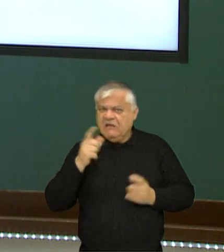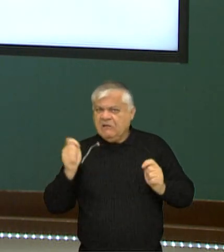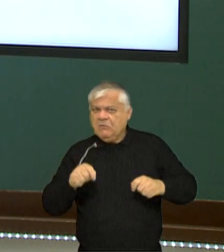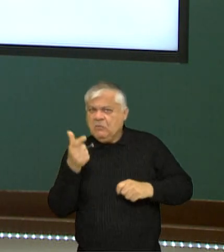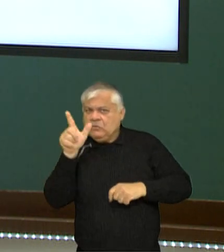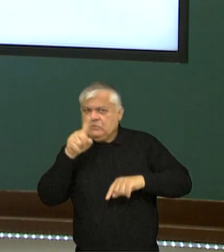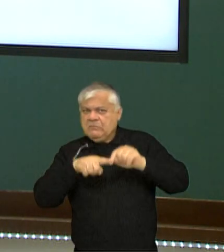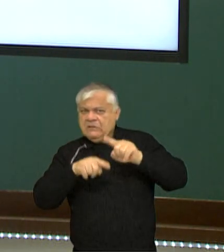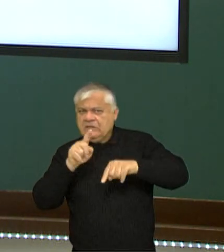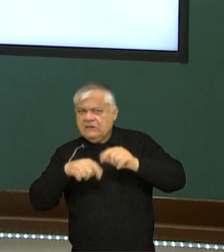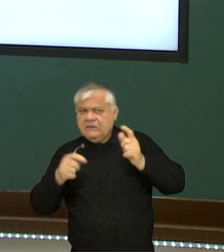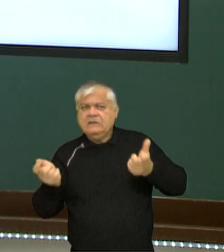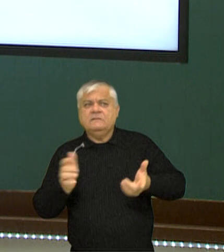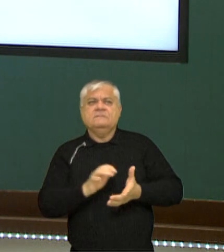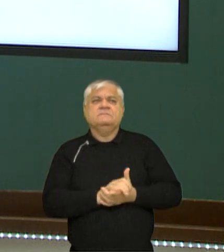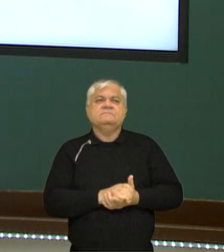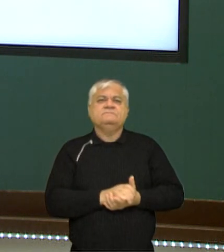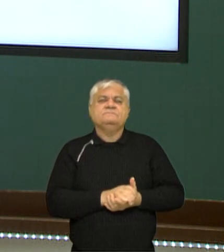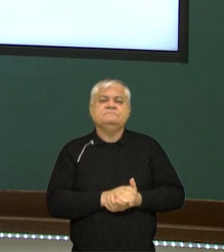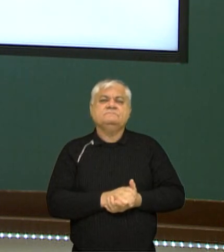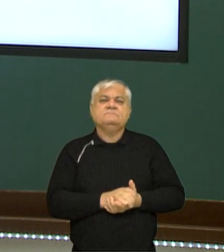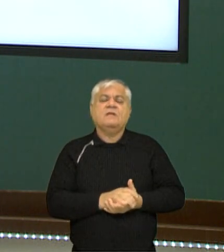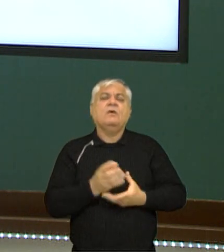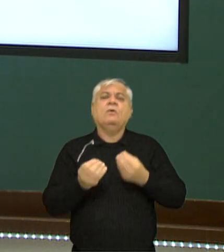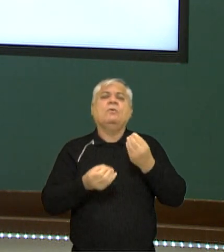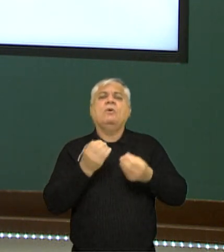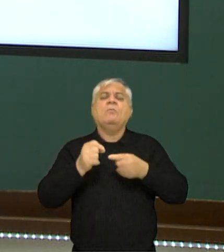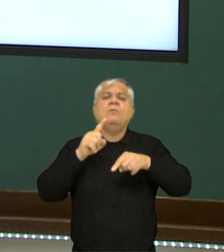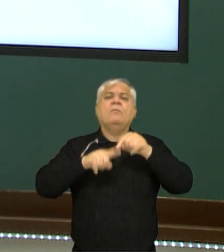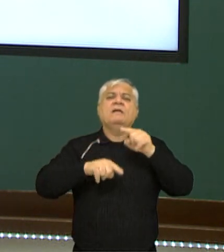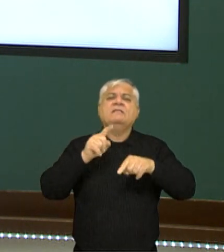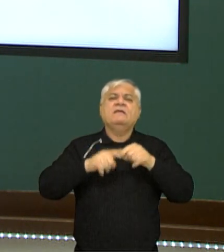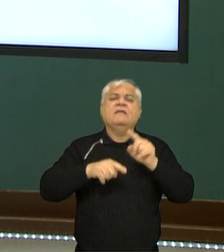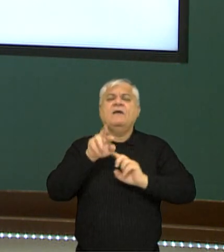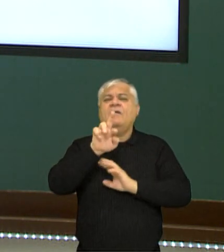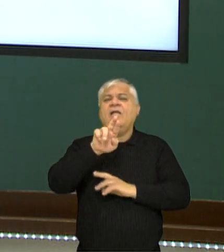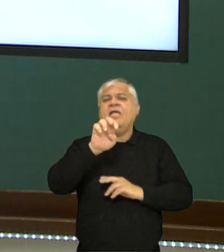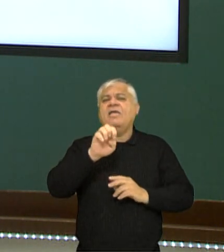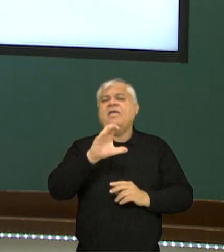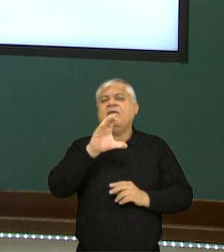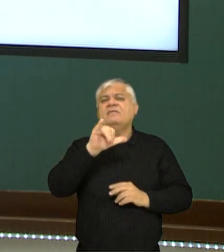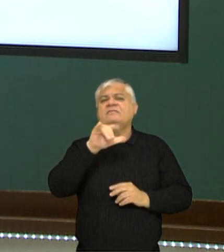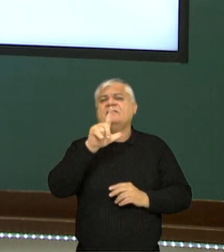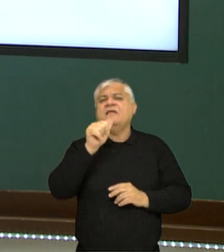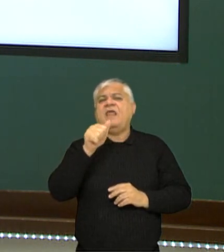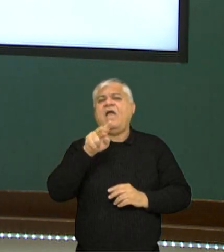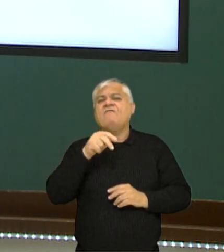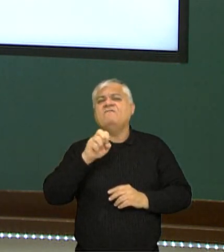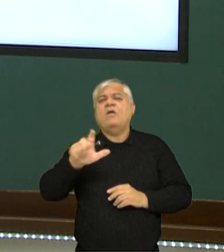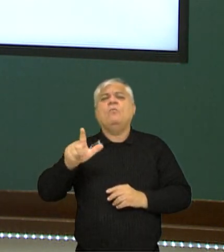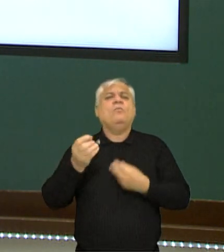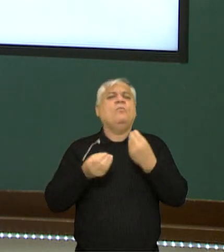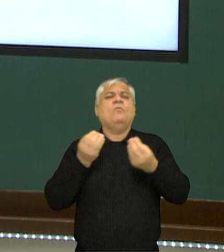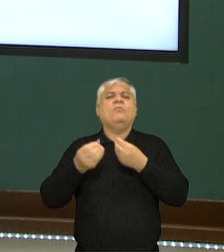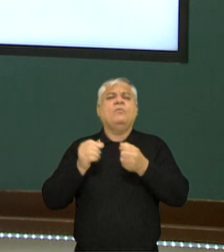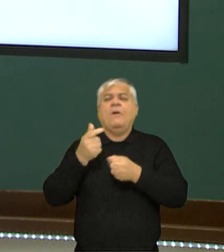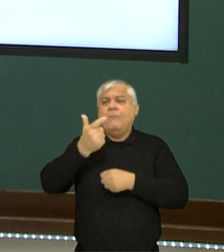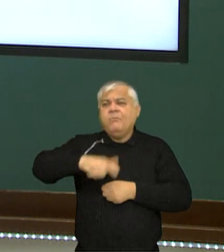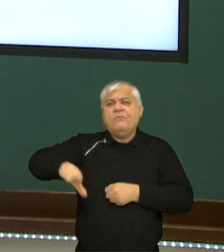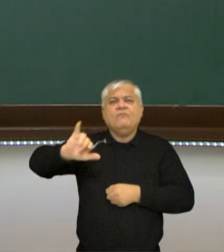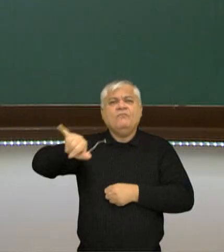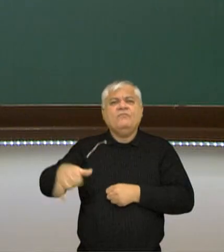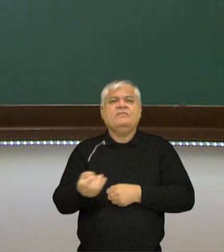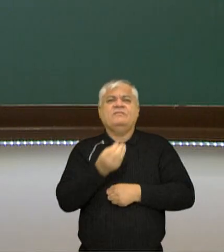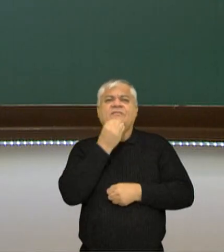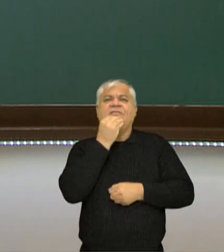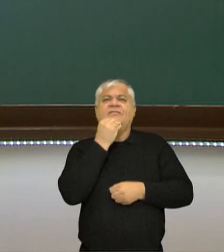gente consiga construir? E como construir usando materiais alternativos? Isso vai ser mais difícil ainda. Normalmente os tabuleiros de xadrez são